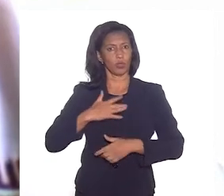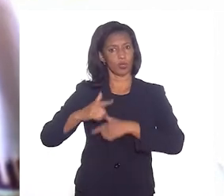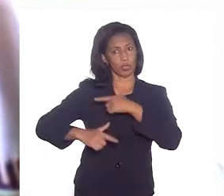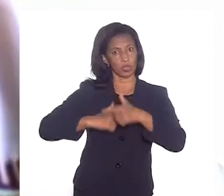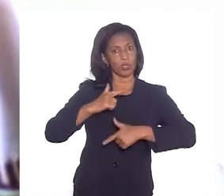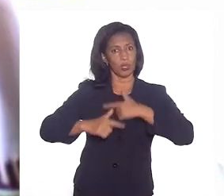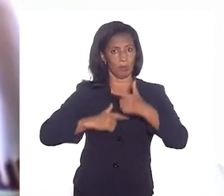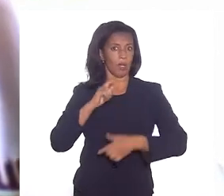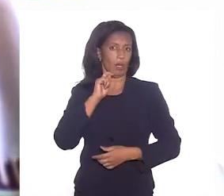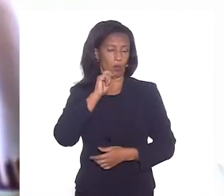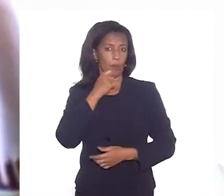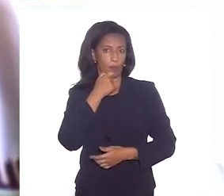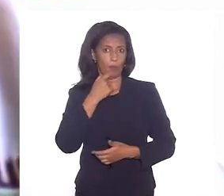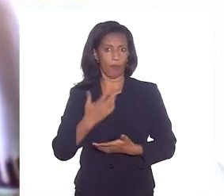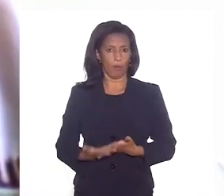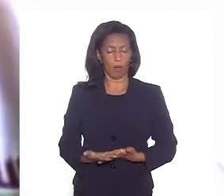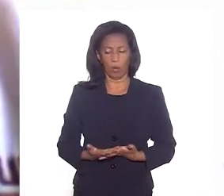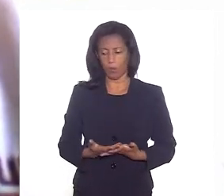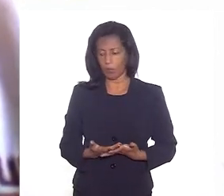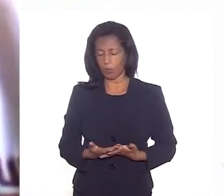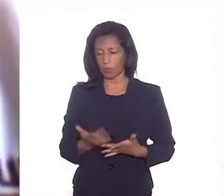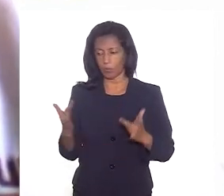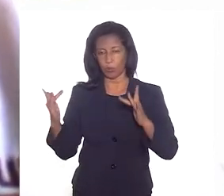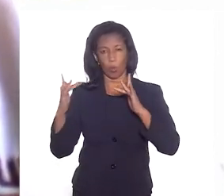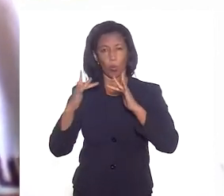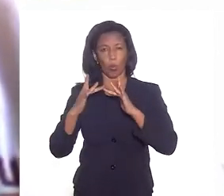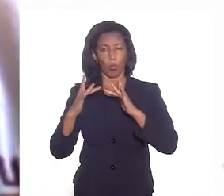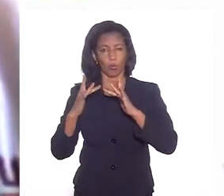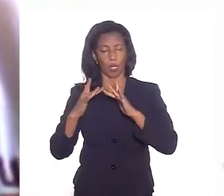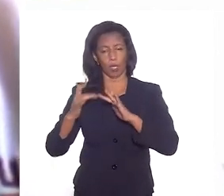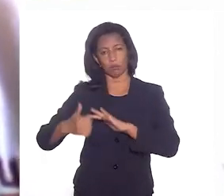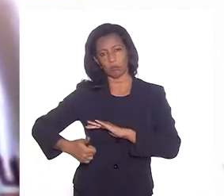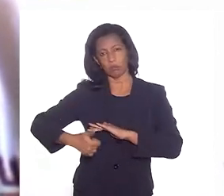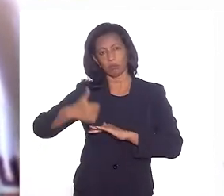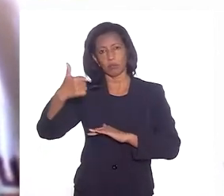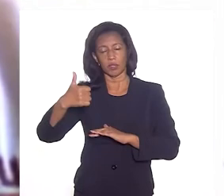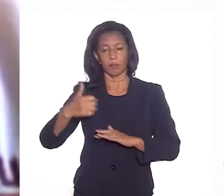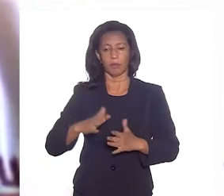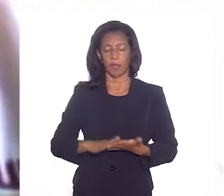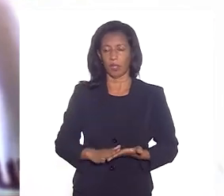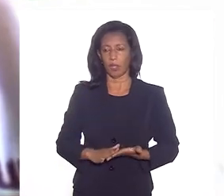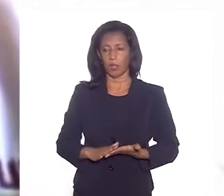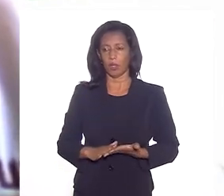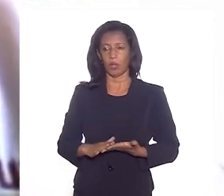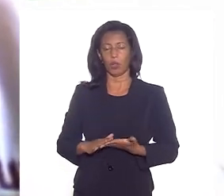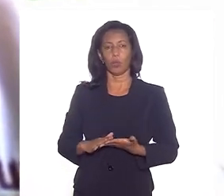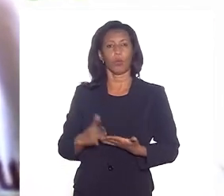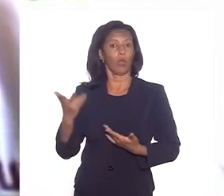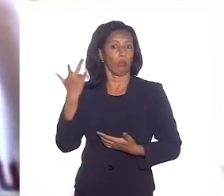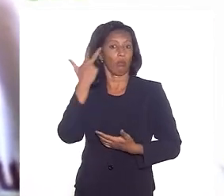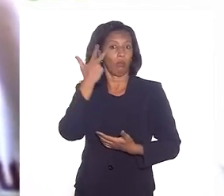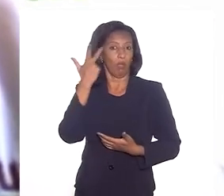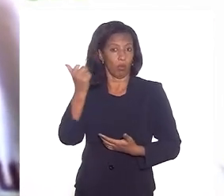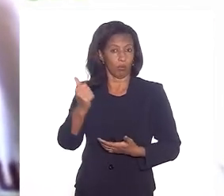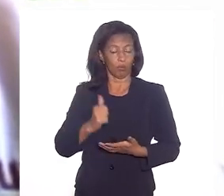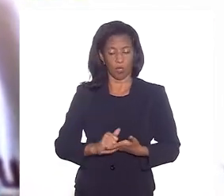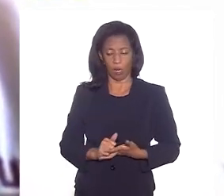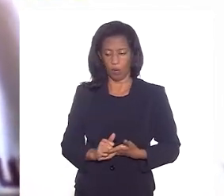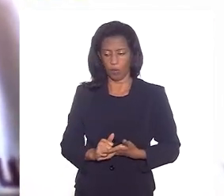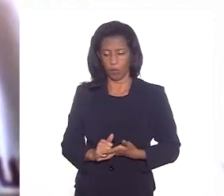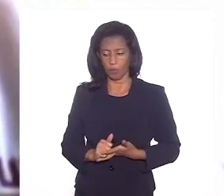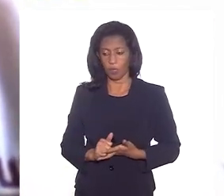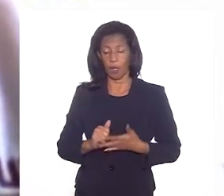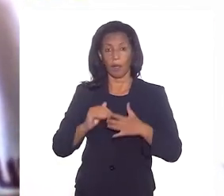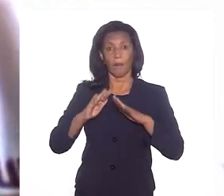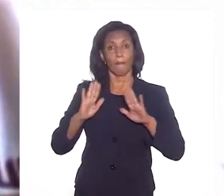gostei de trabalhar com pão. Já tive esse primeiro contato em restaurante, né, inclusive com alimentação natural,